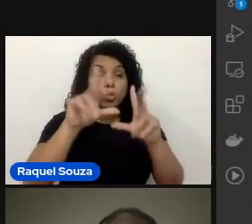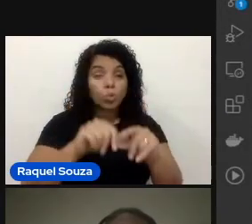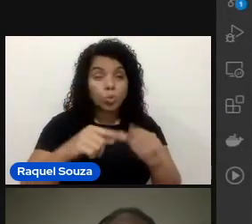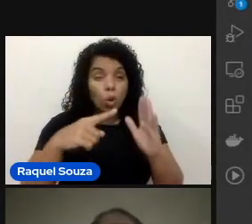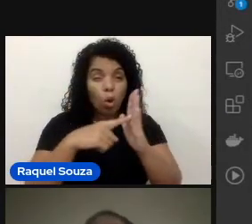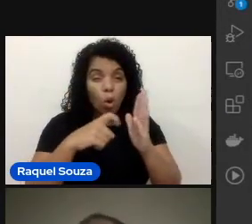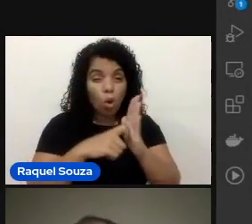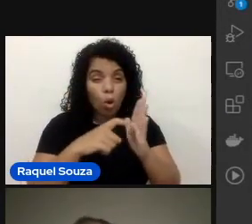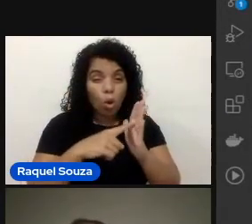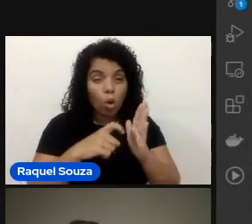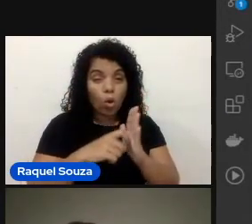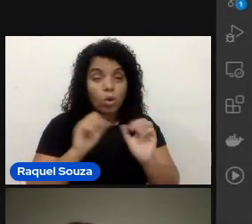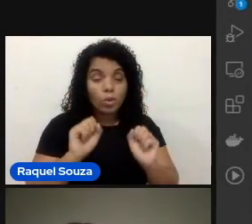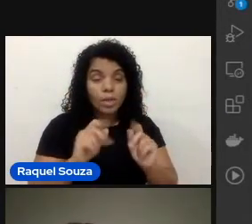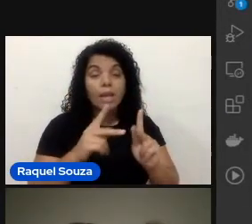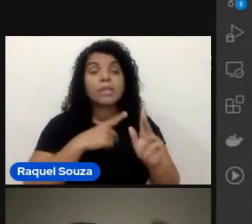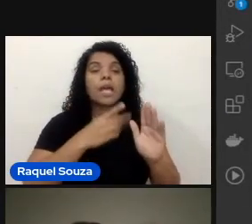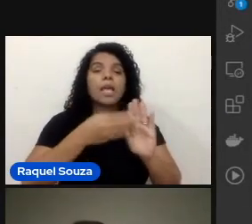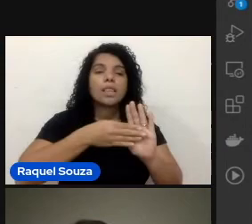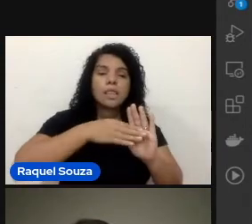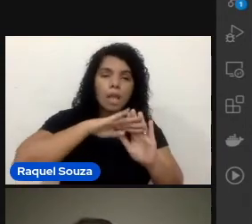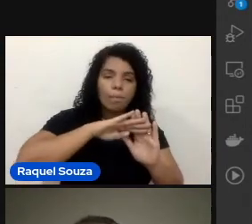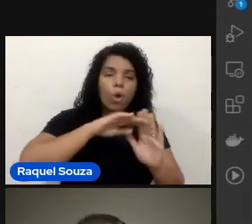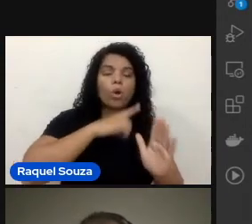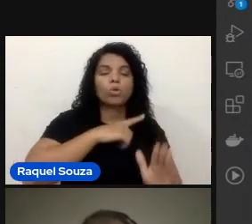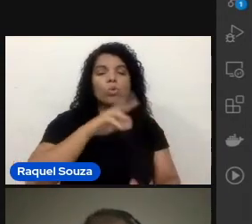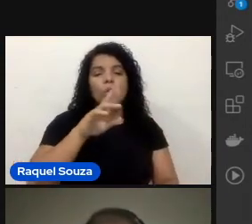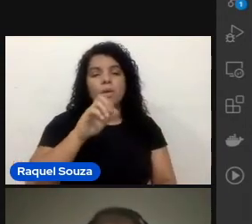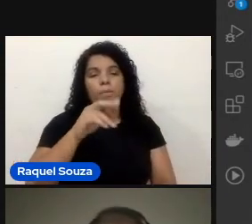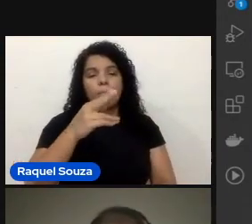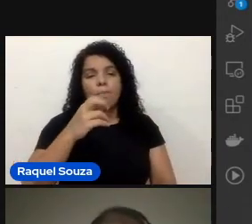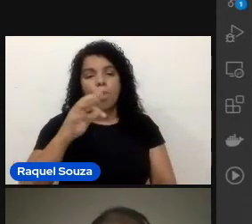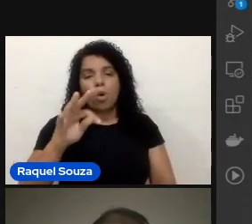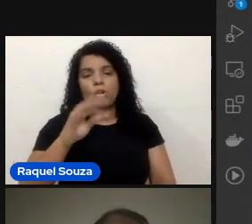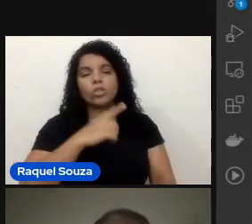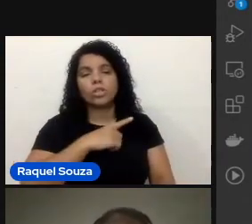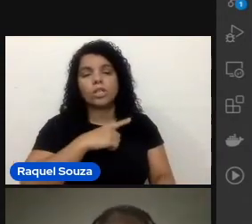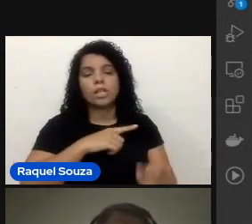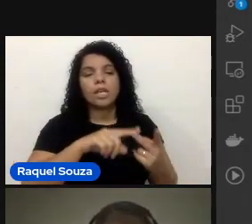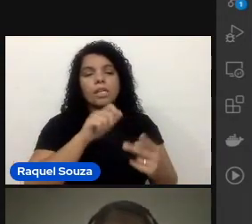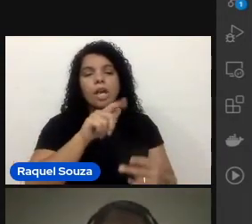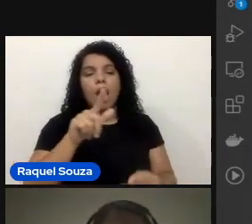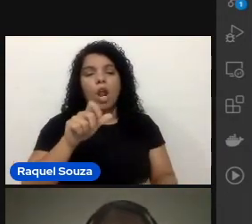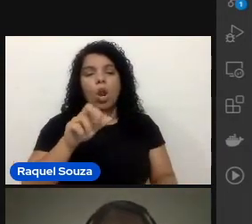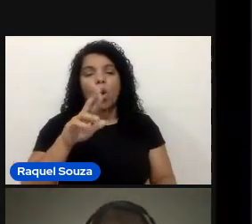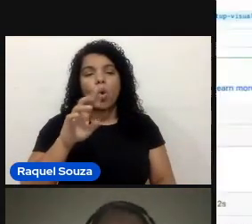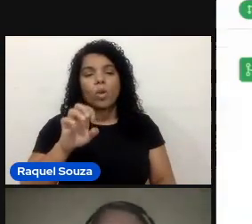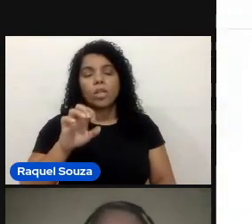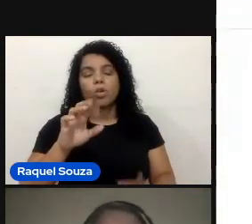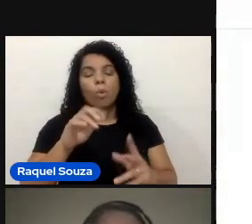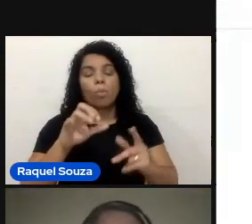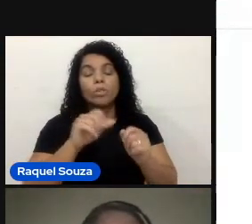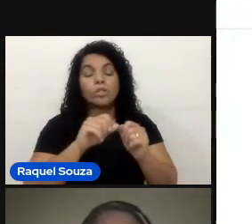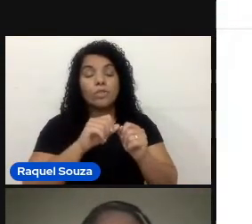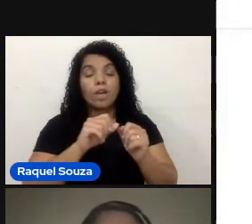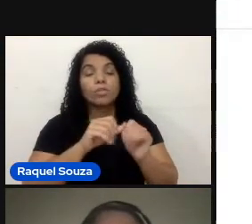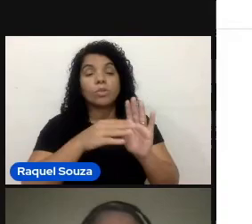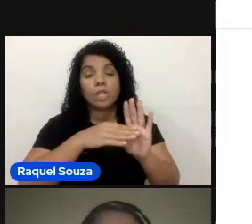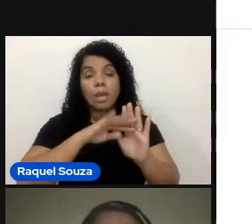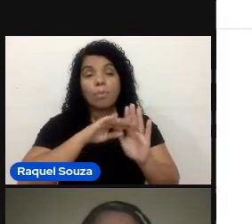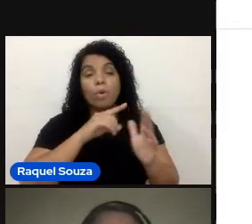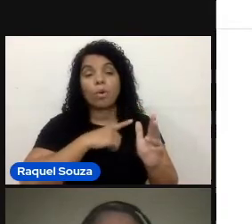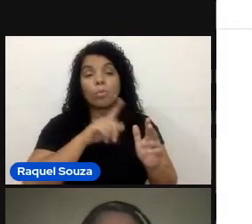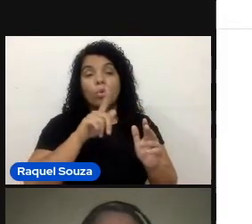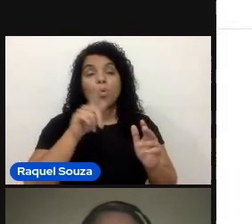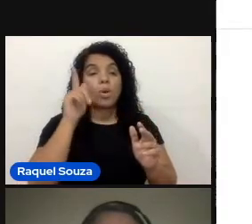tem um deploy do report, a gente combina o report do Allure com todos e faz um deploy para o GitHub Pages. Esse